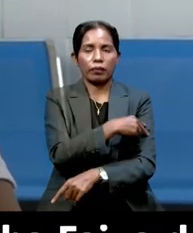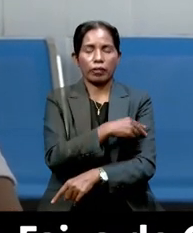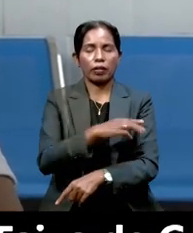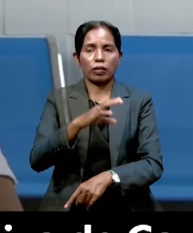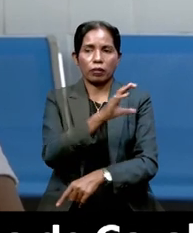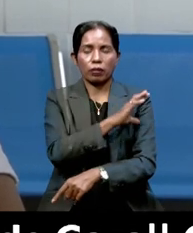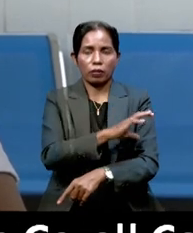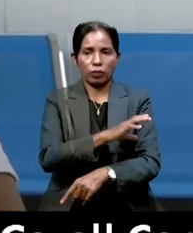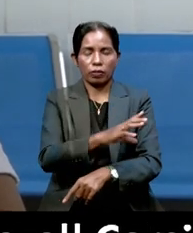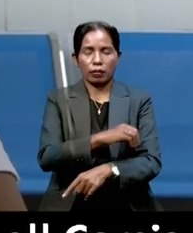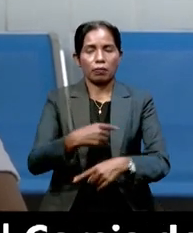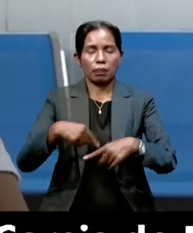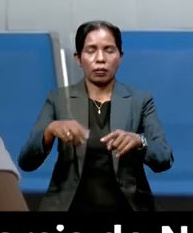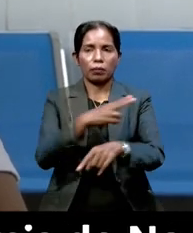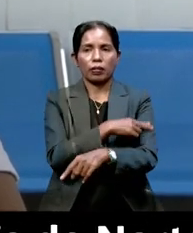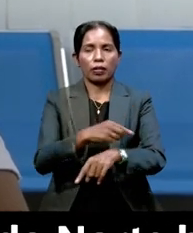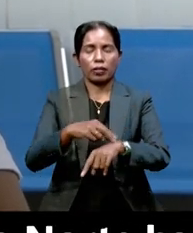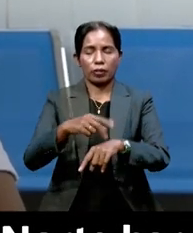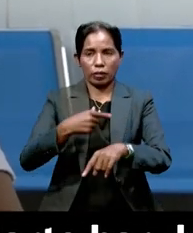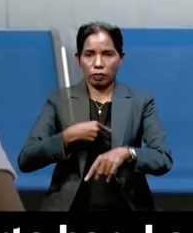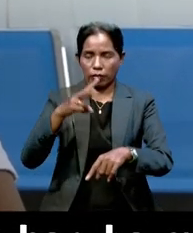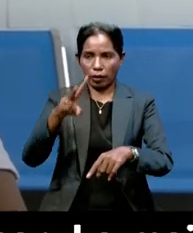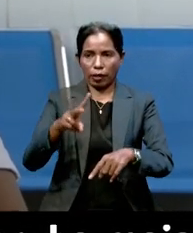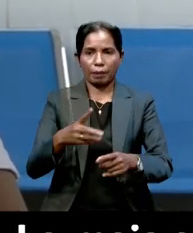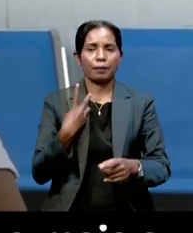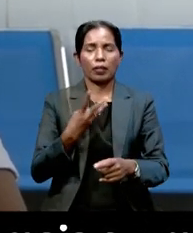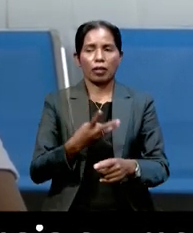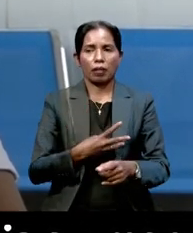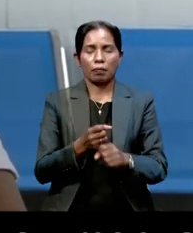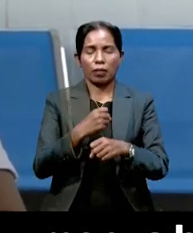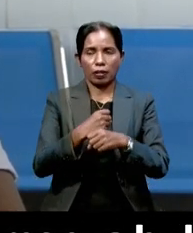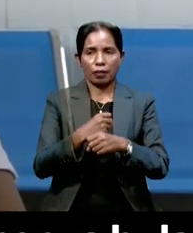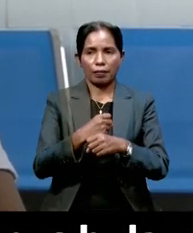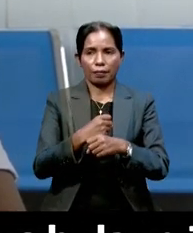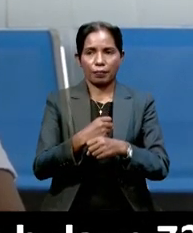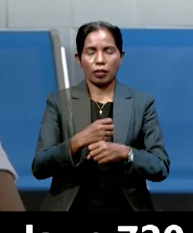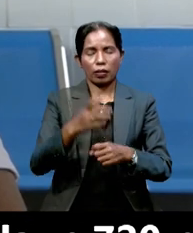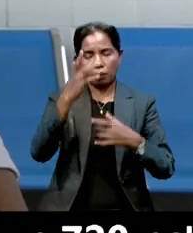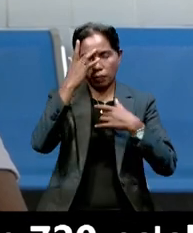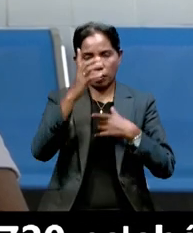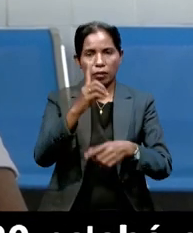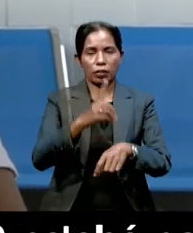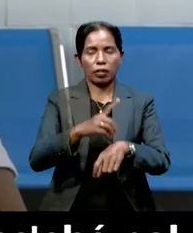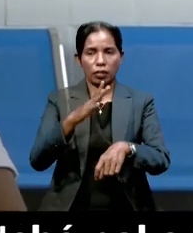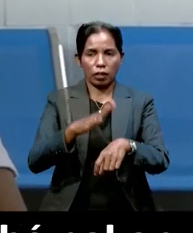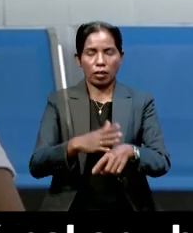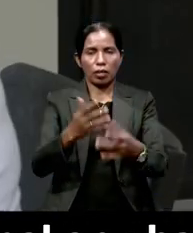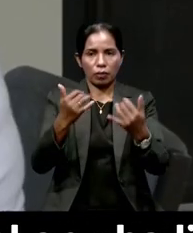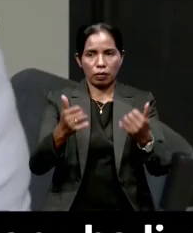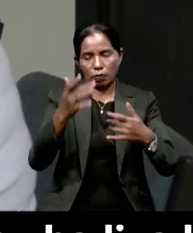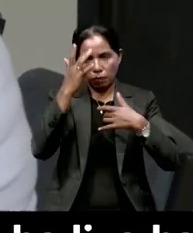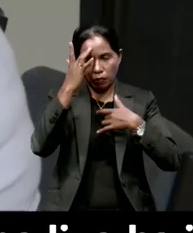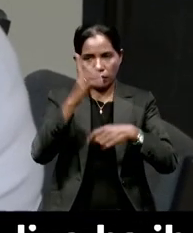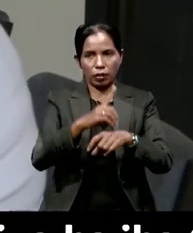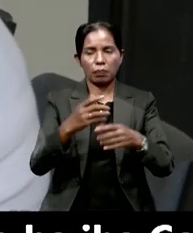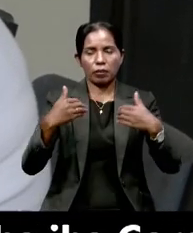Hospital Nacional Girubar Lares. Sacar paciente rumo ne ba ami halo suspeito na ba ia dengue. Agora não dengue mo se existe